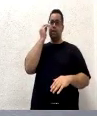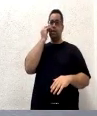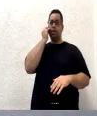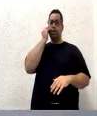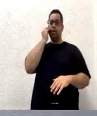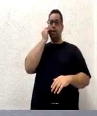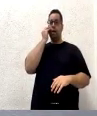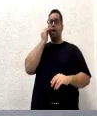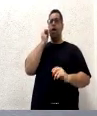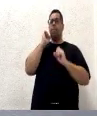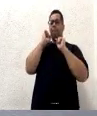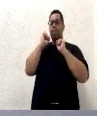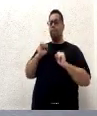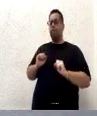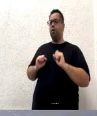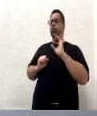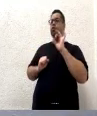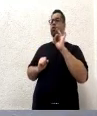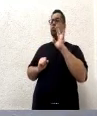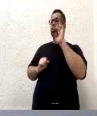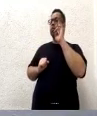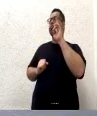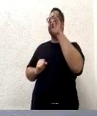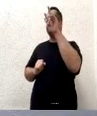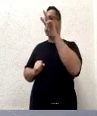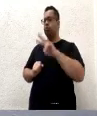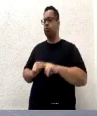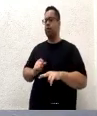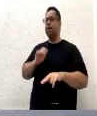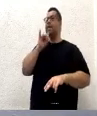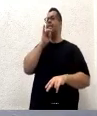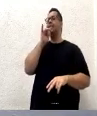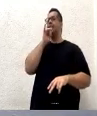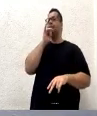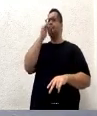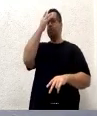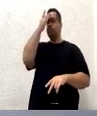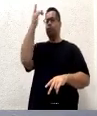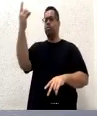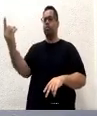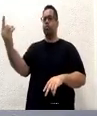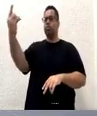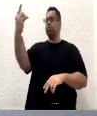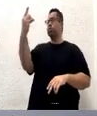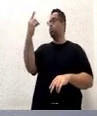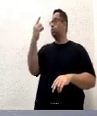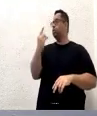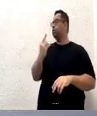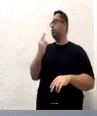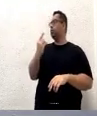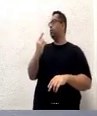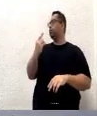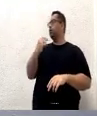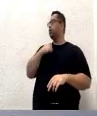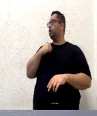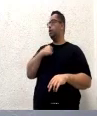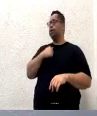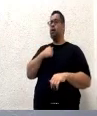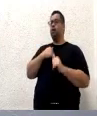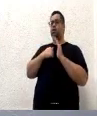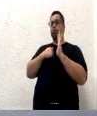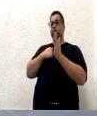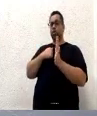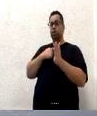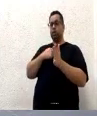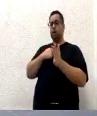clínica, né? Então eu cheguei lá com sintomas, toda sintomatologia de dengue, a gente poderia já fechar o caso como dengue. Mas a